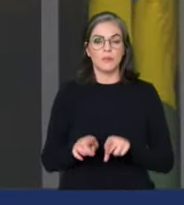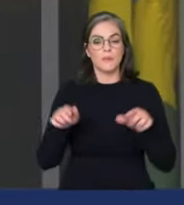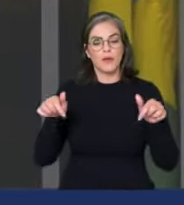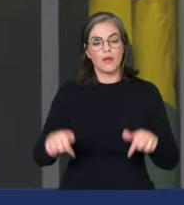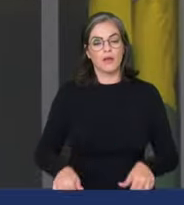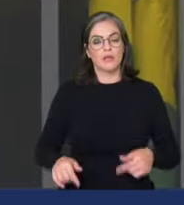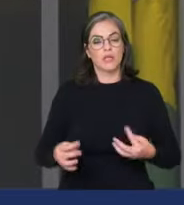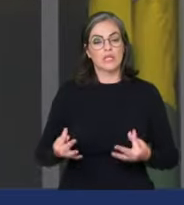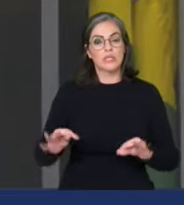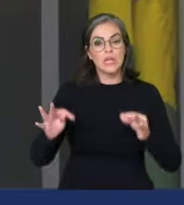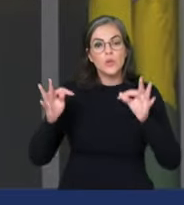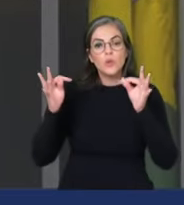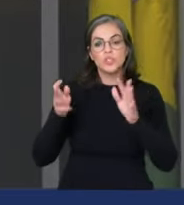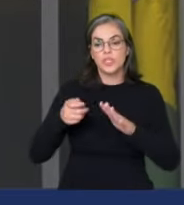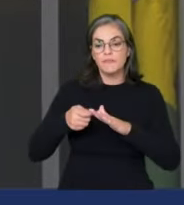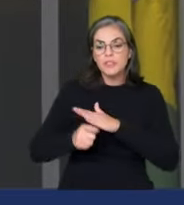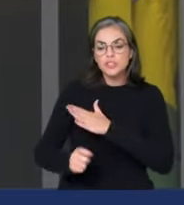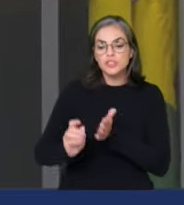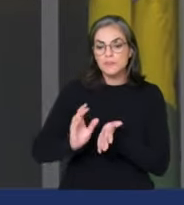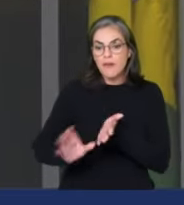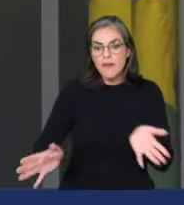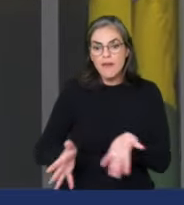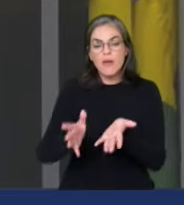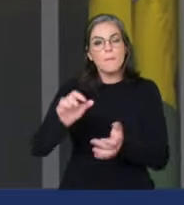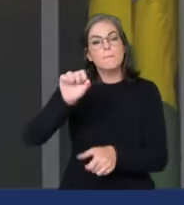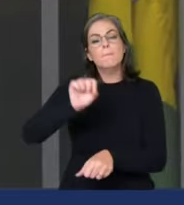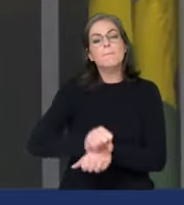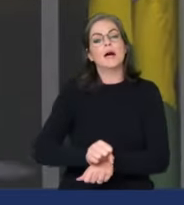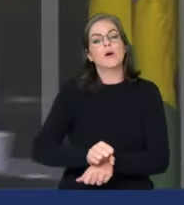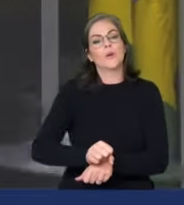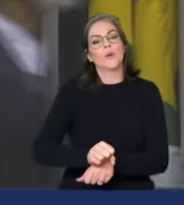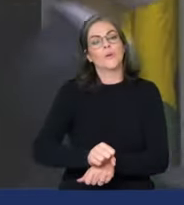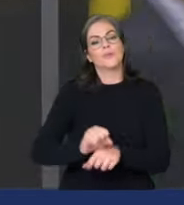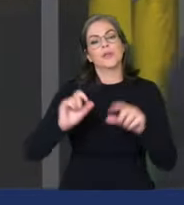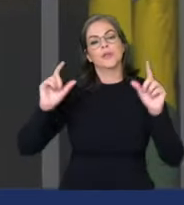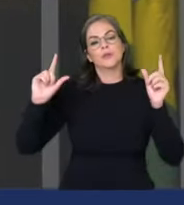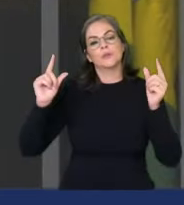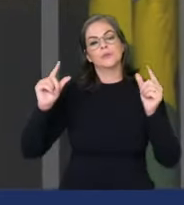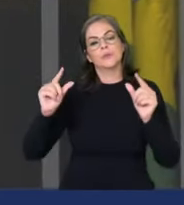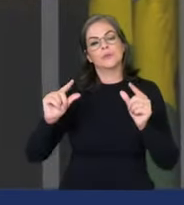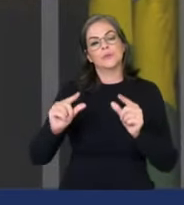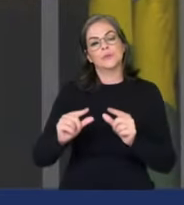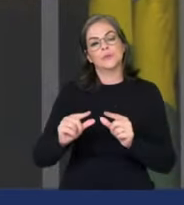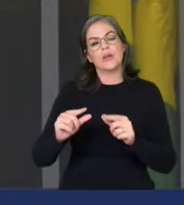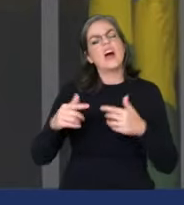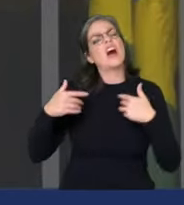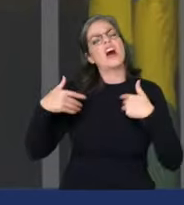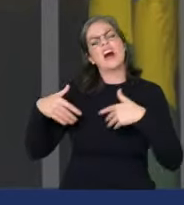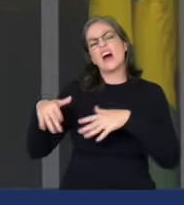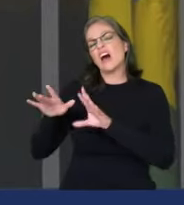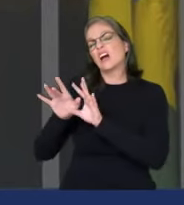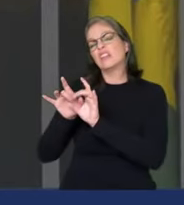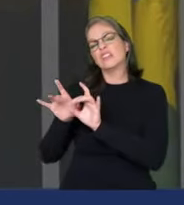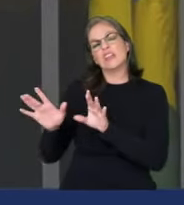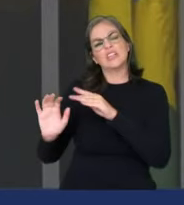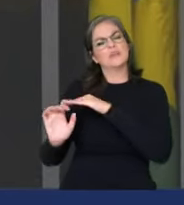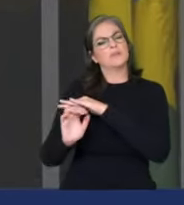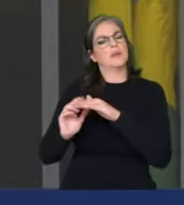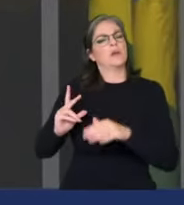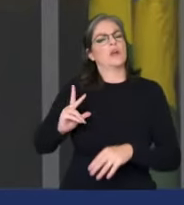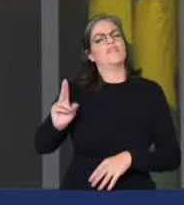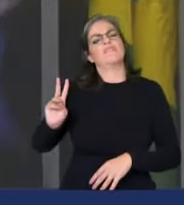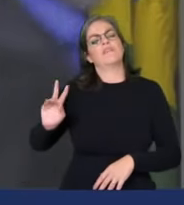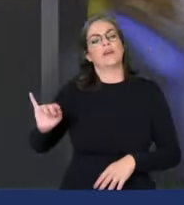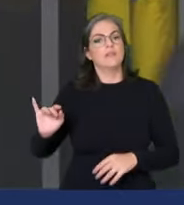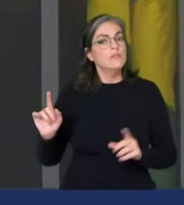deixou de investir e está se deixando de investir, porque se fala, ah, não, o setor privado vai fazer tudo. Nós queremos com o setor